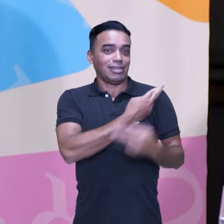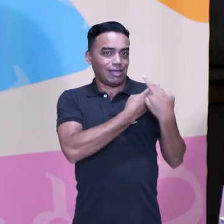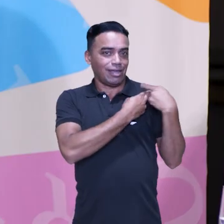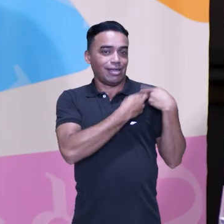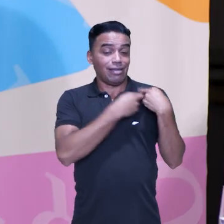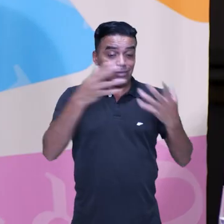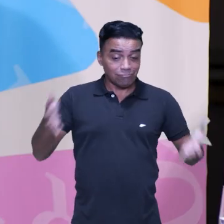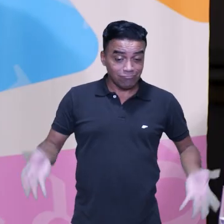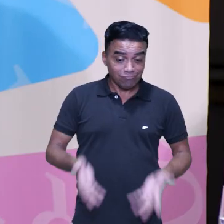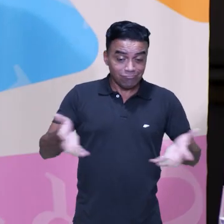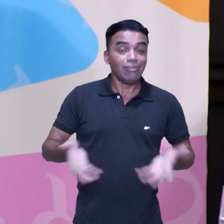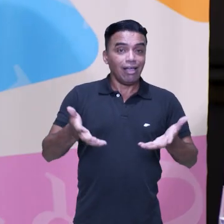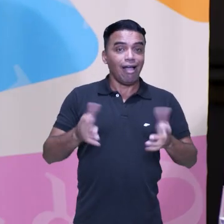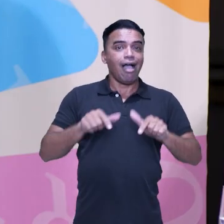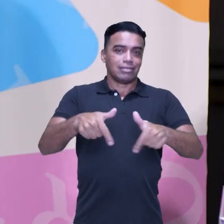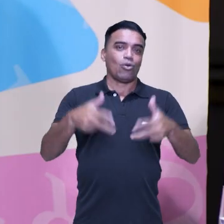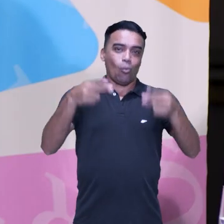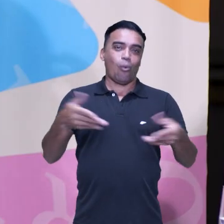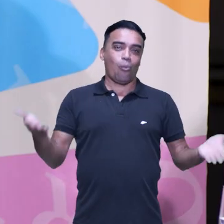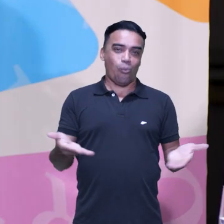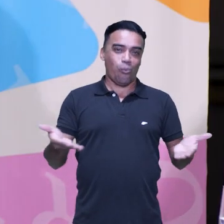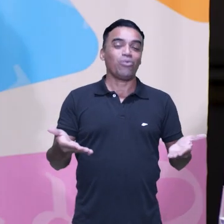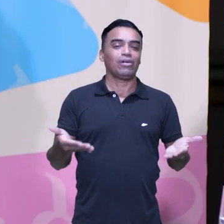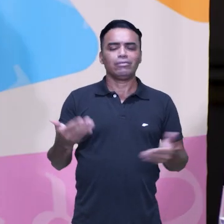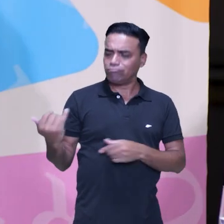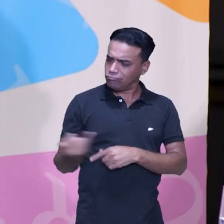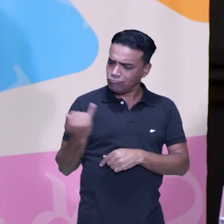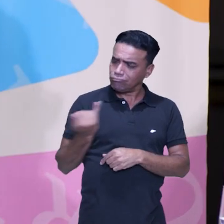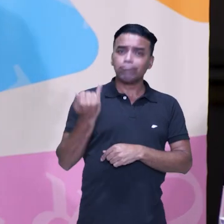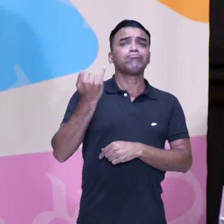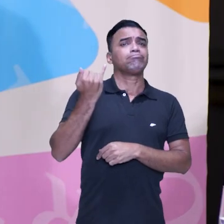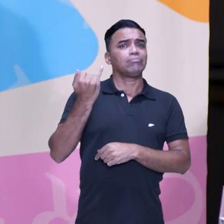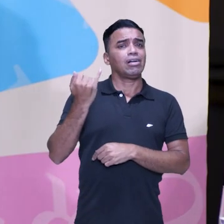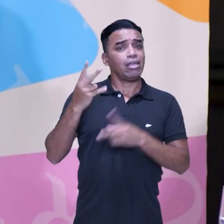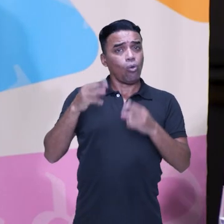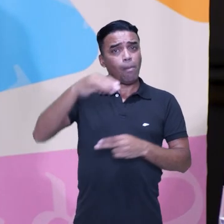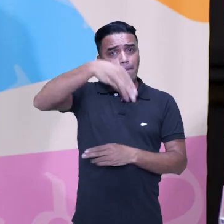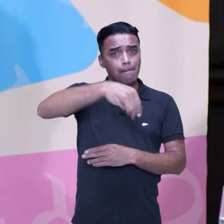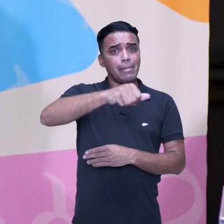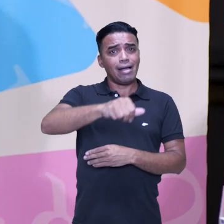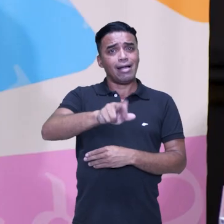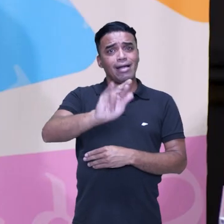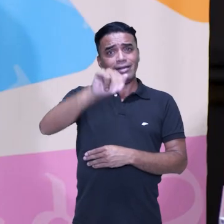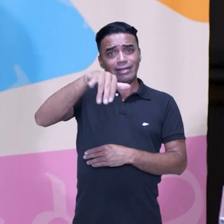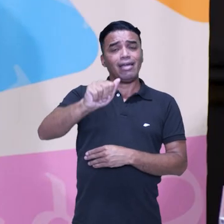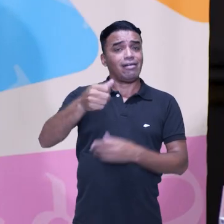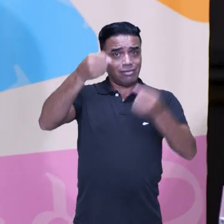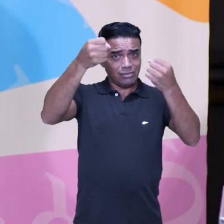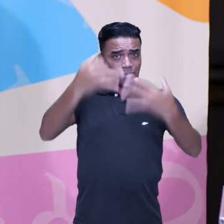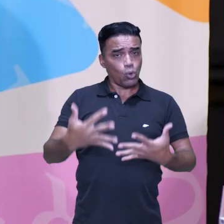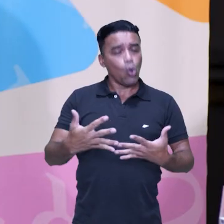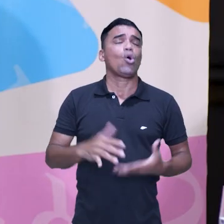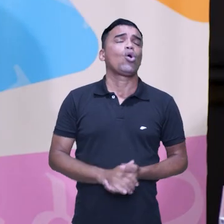e incentivar esse tipo de ação, que é tão importante, como a Mariana falou, de trazer esse